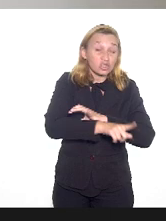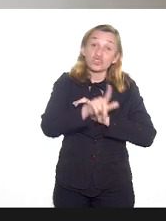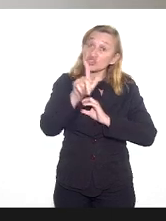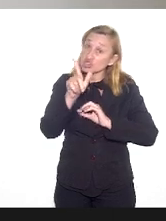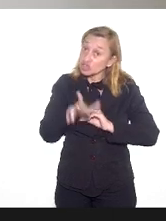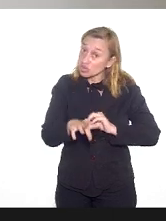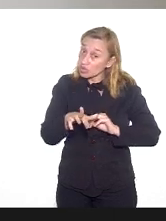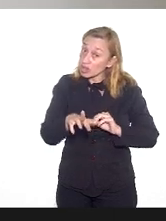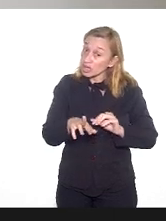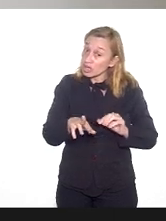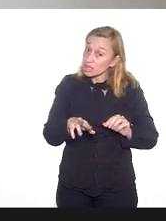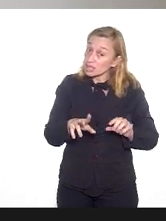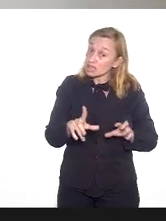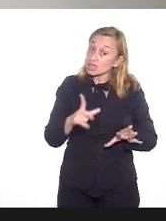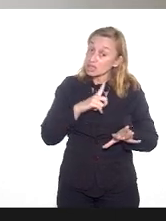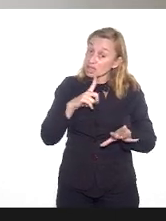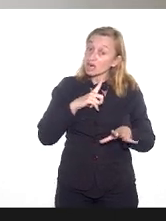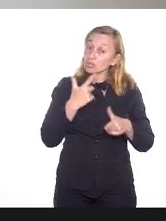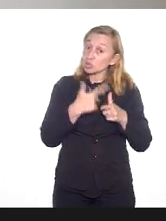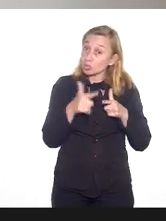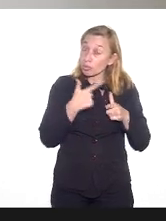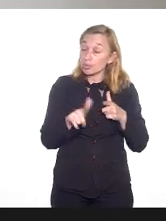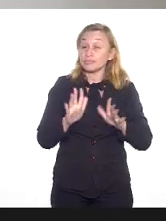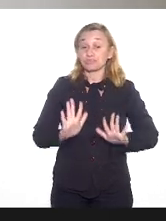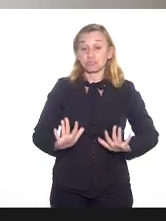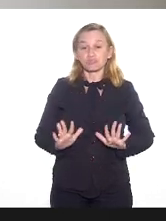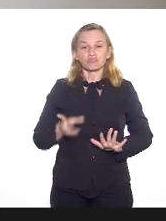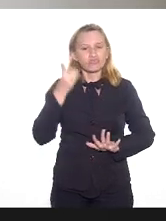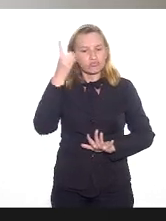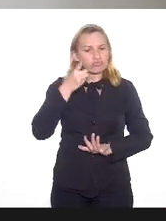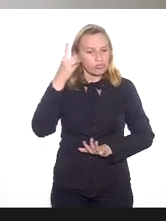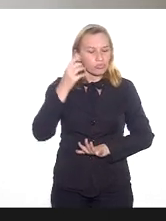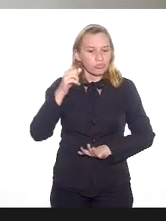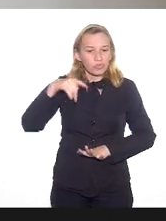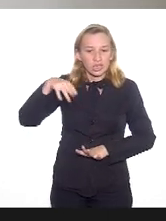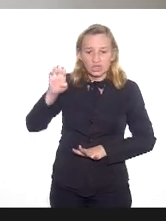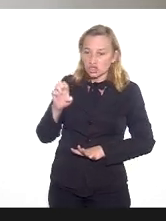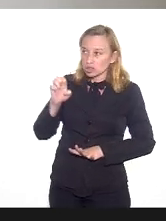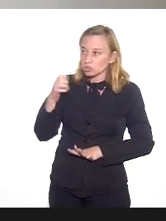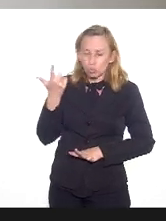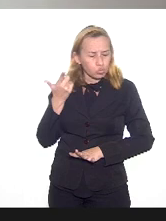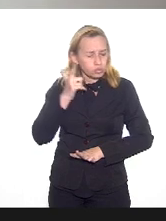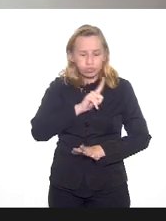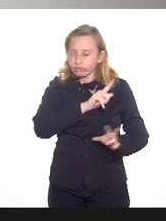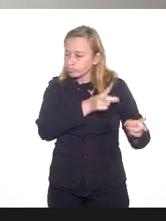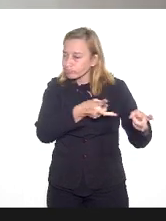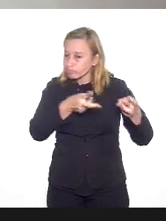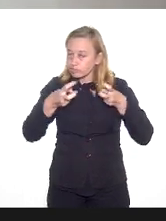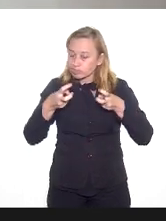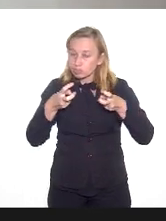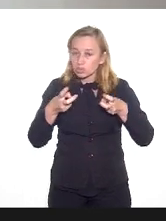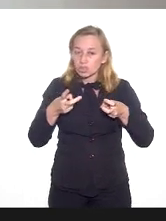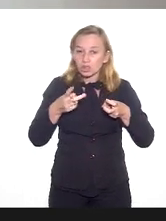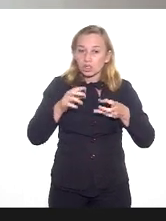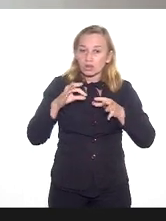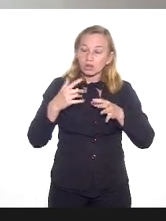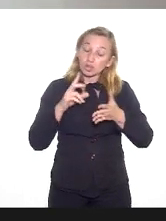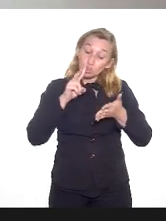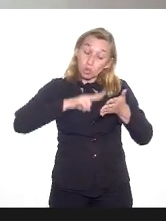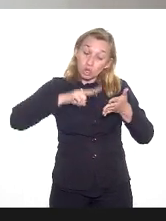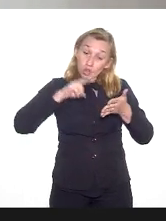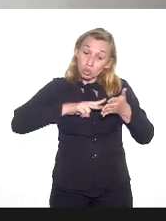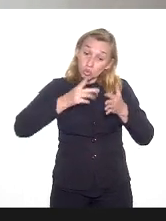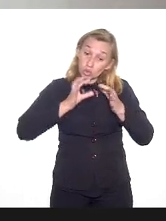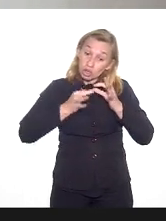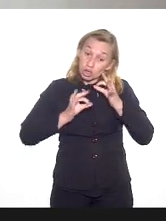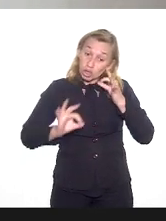diferenças de perspectivas que nós temos sobre o problema. O deputado Alexandre, ele não consegue perceber ao longo da sua leitura, e isso